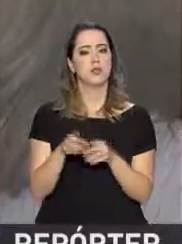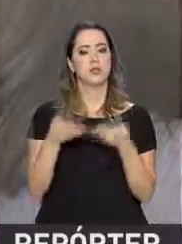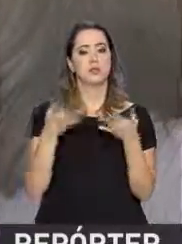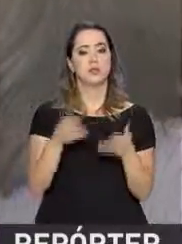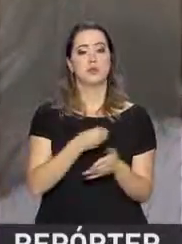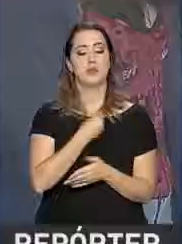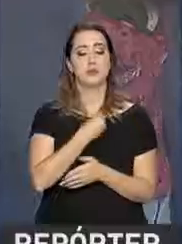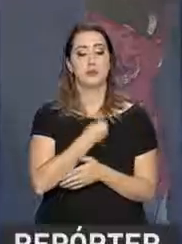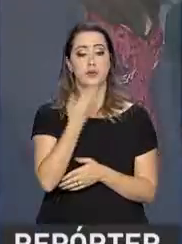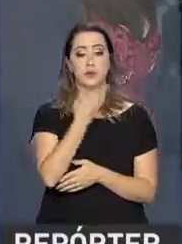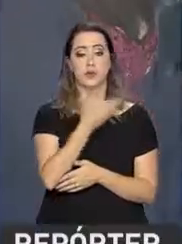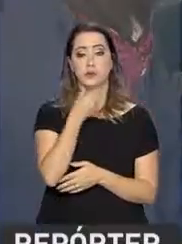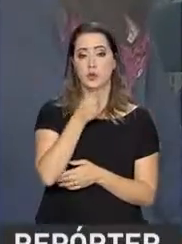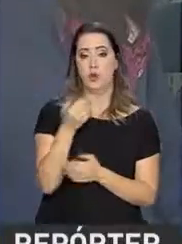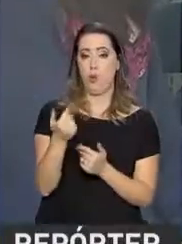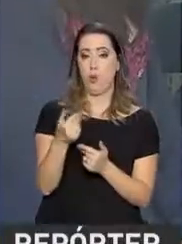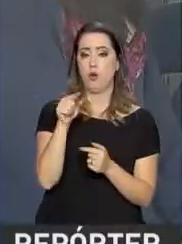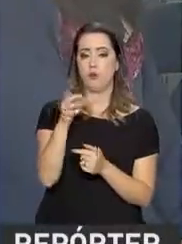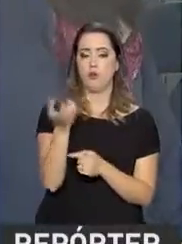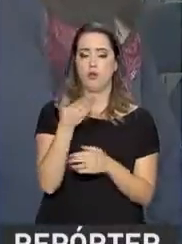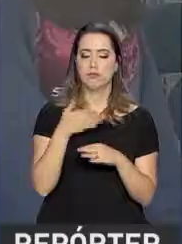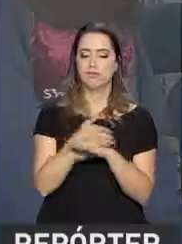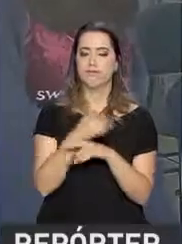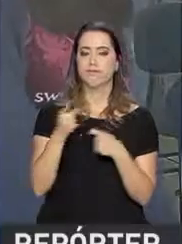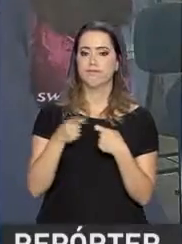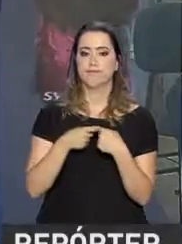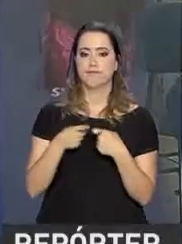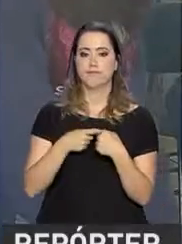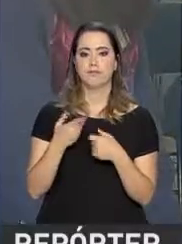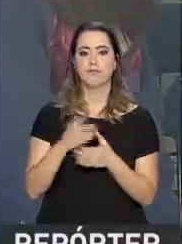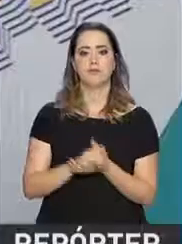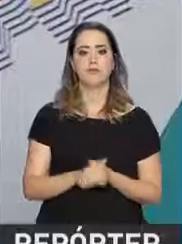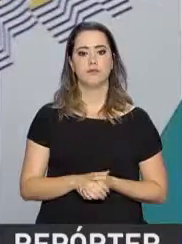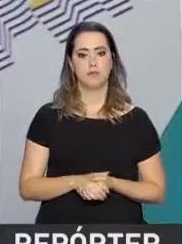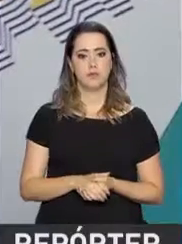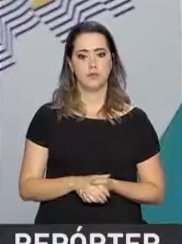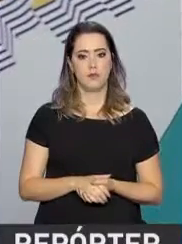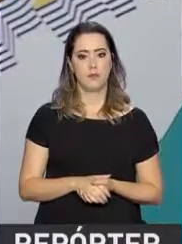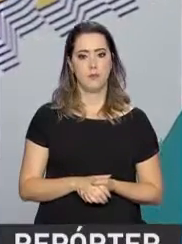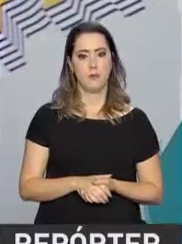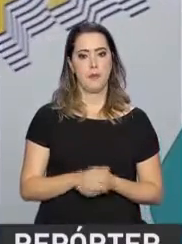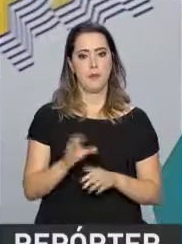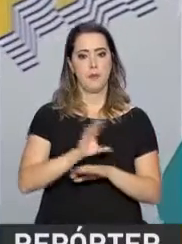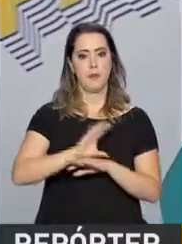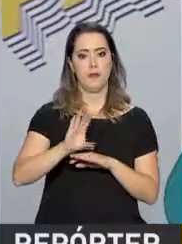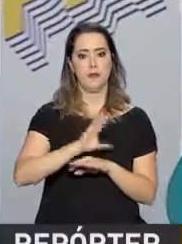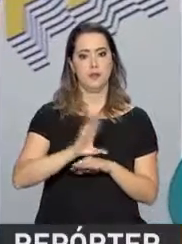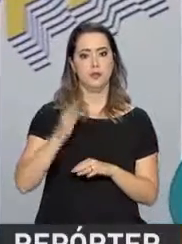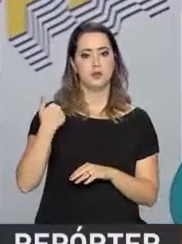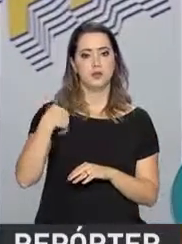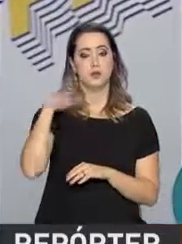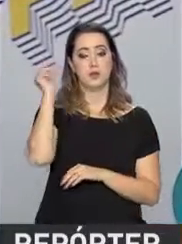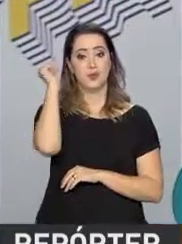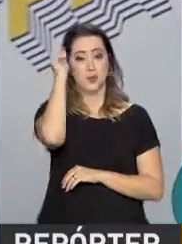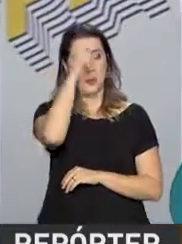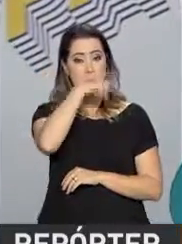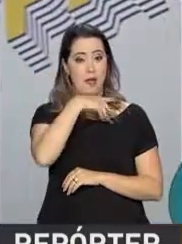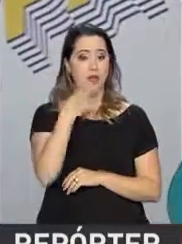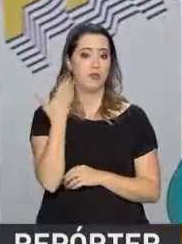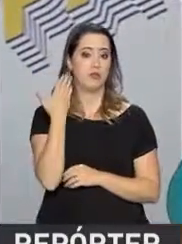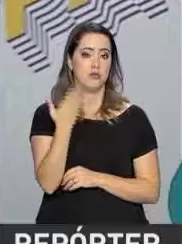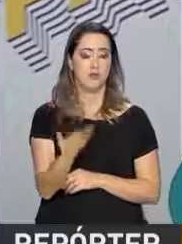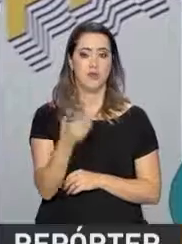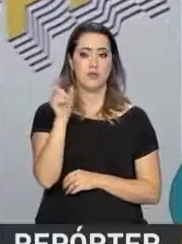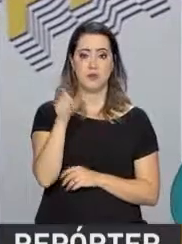da vida de felipe assim como lara ele quer entrar na faculdade de medicina é um dos cursos mais concorridos e você